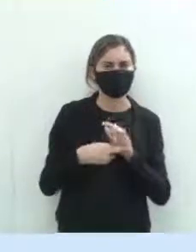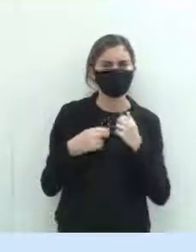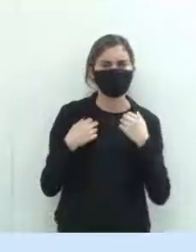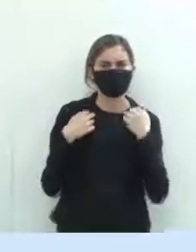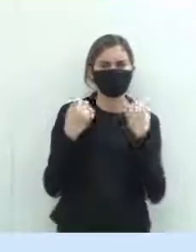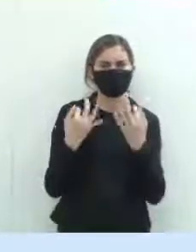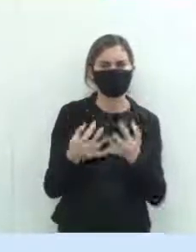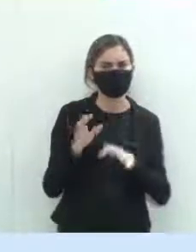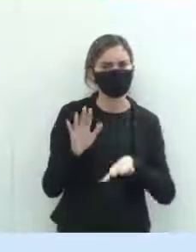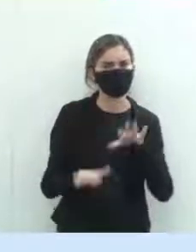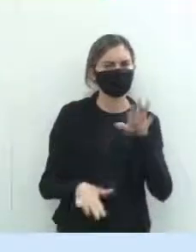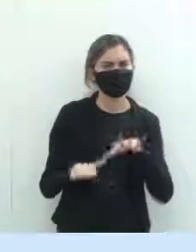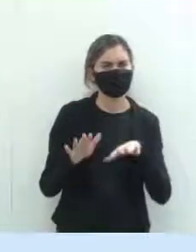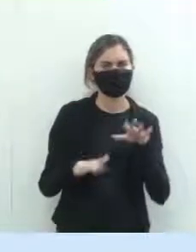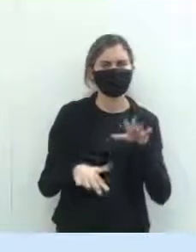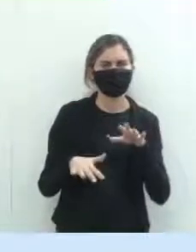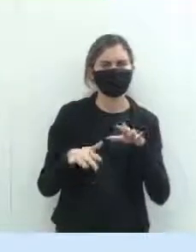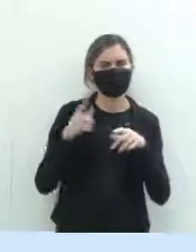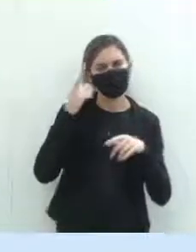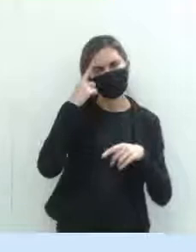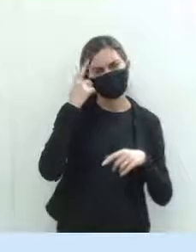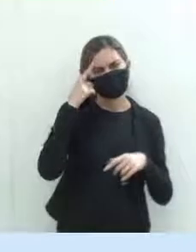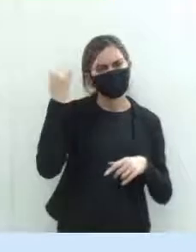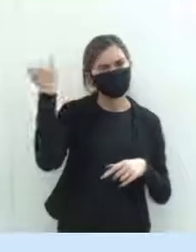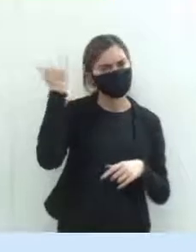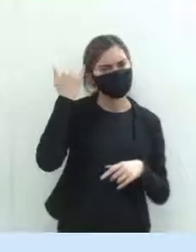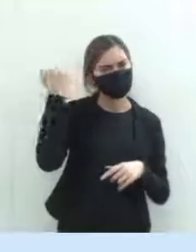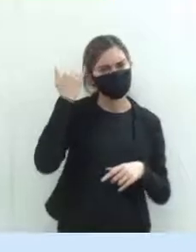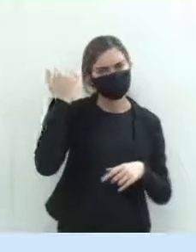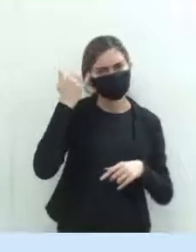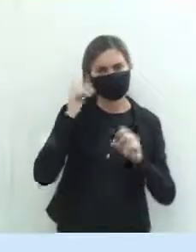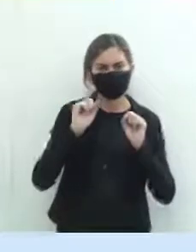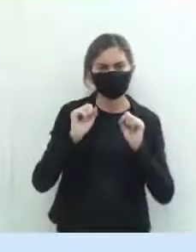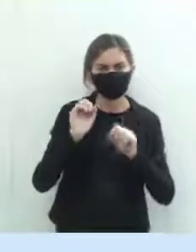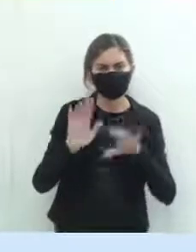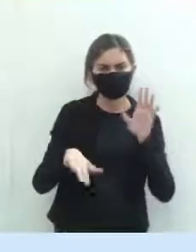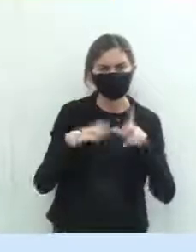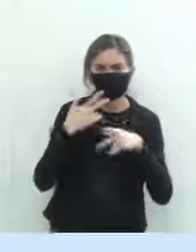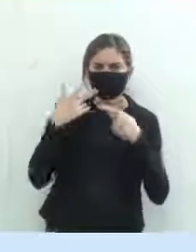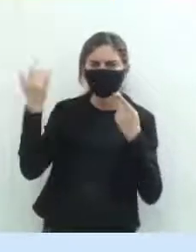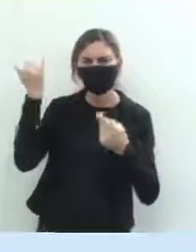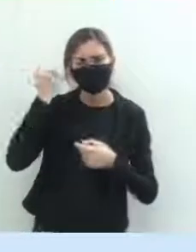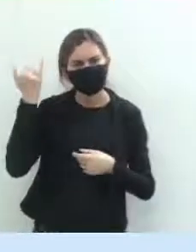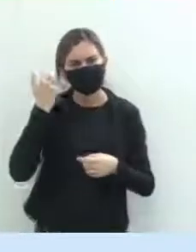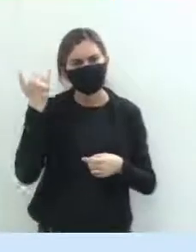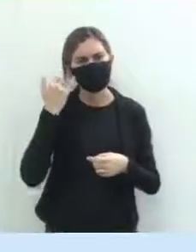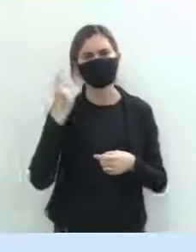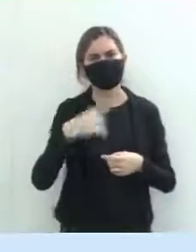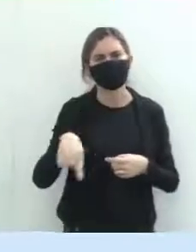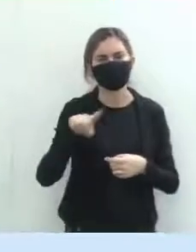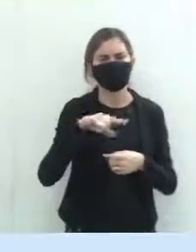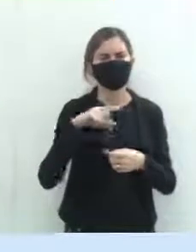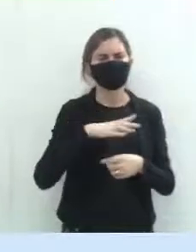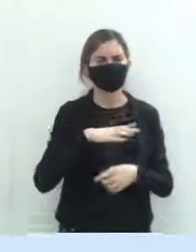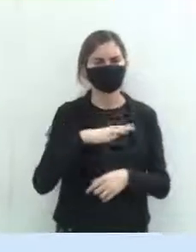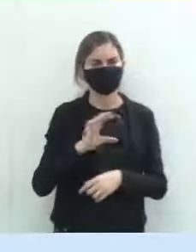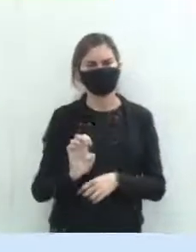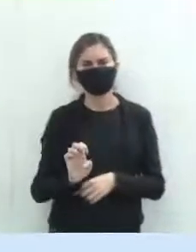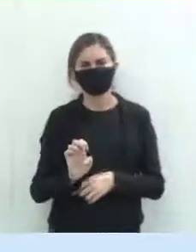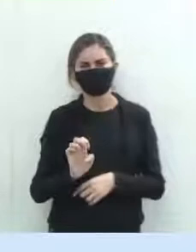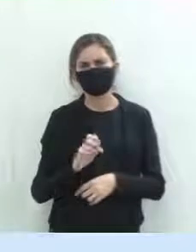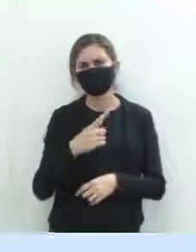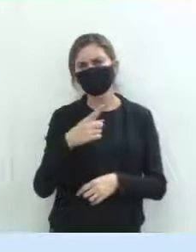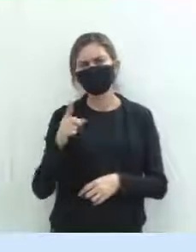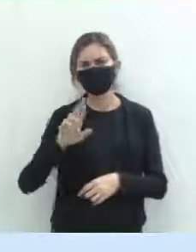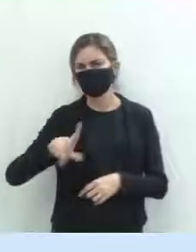pode ser muitas vezes guiada pela consciência, certo? Ela pode muitas vezes ser guiada pela consciência. Na questão da ética,